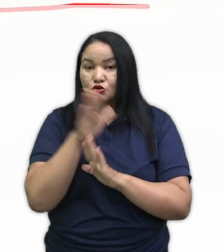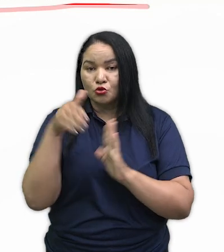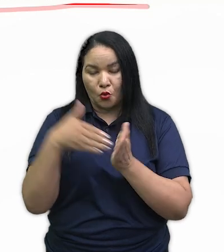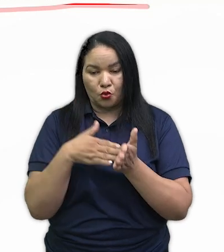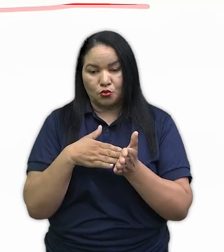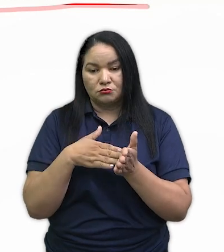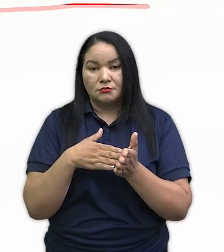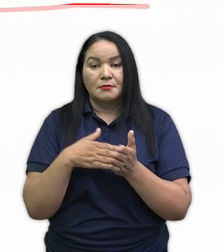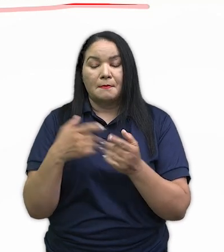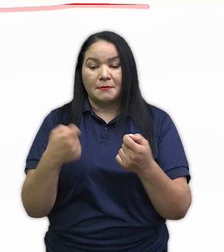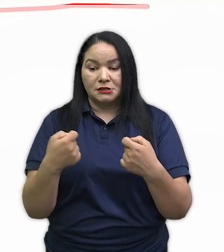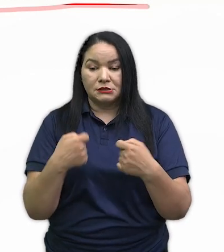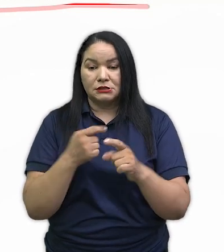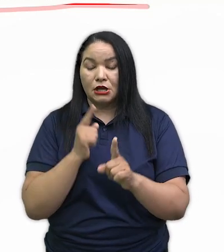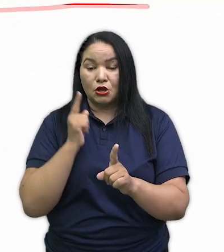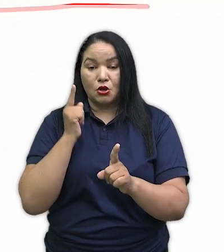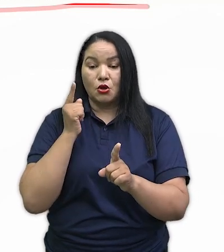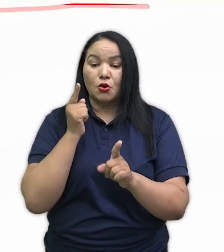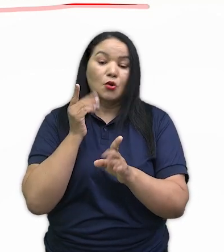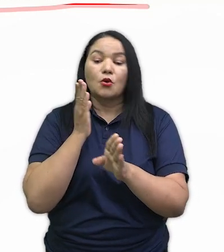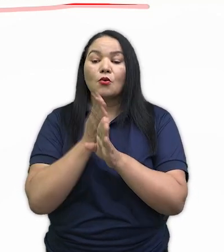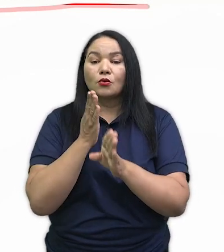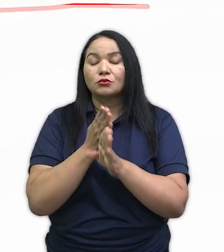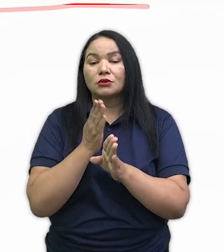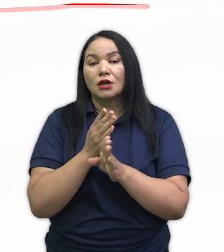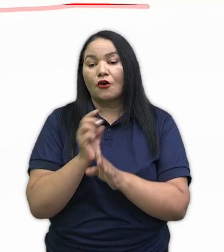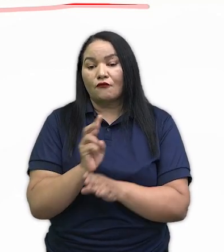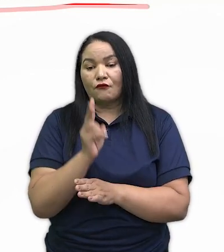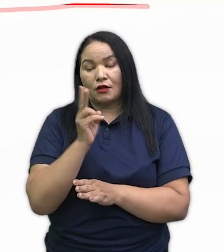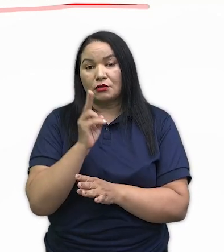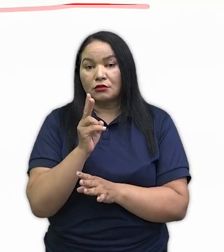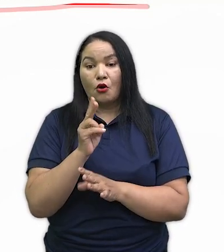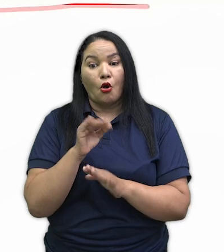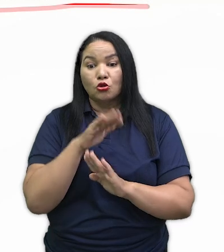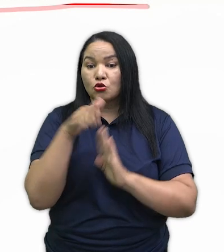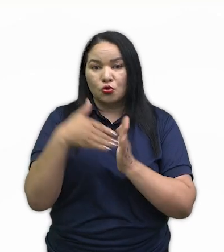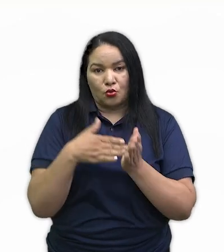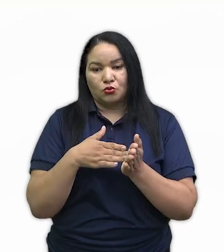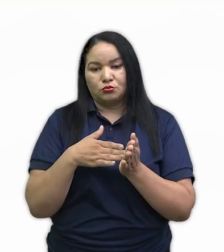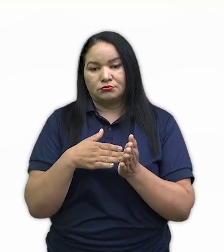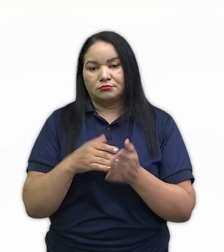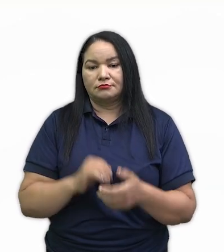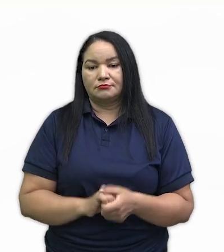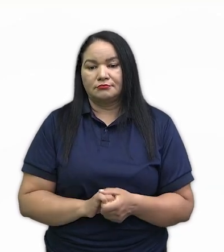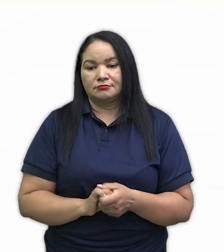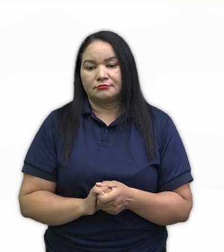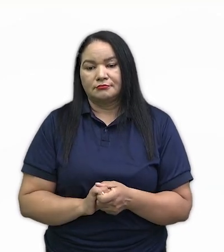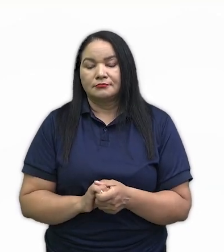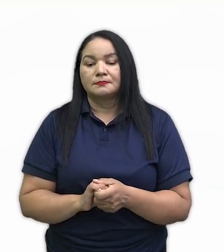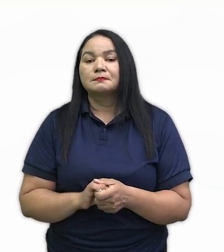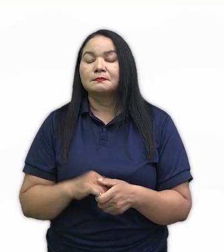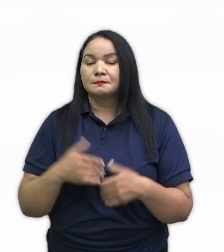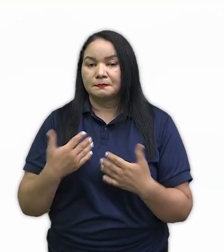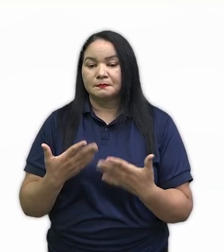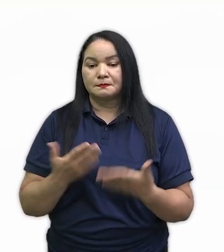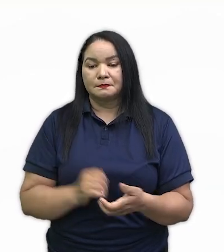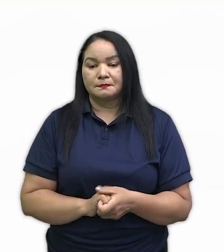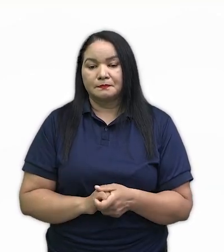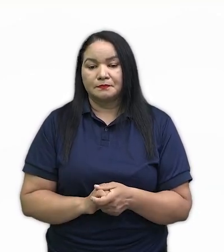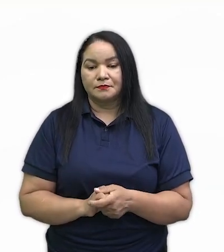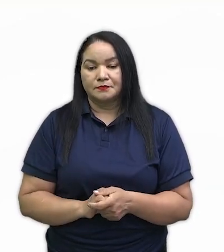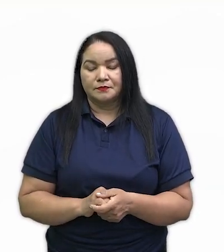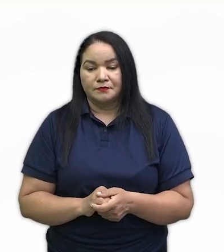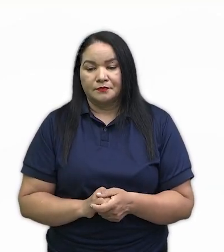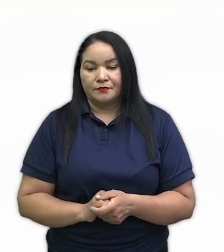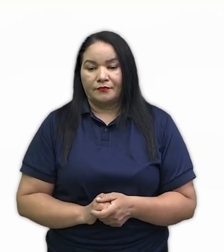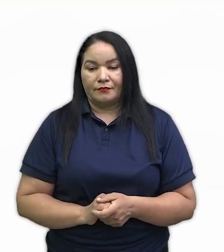queremos encontrar o valor do montante, tá? Não é montante, não vai confundir, hein? Então aqui, vamos